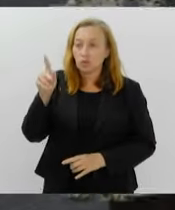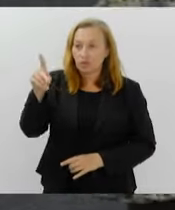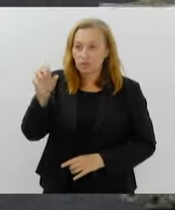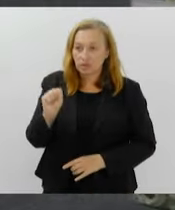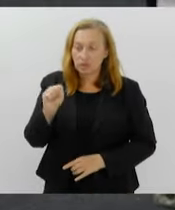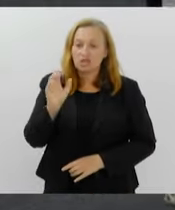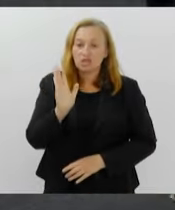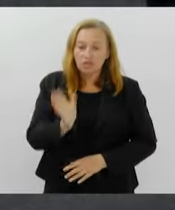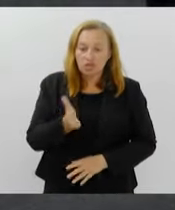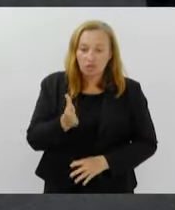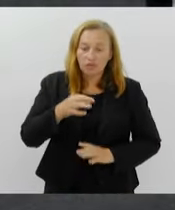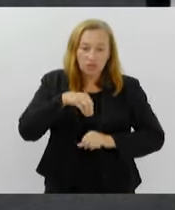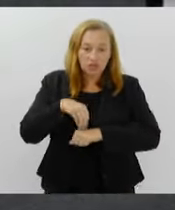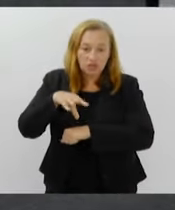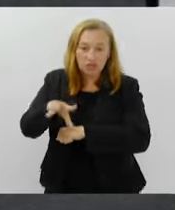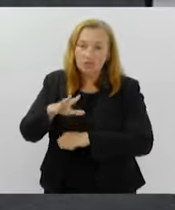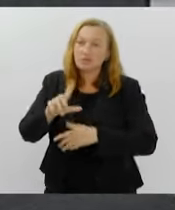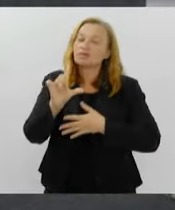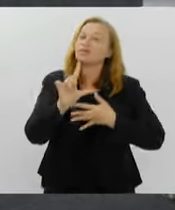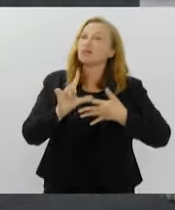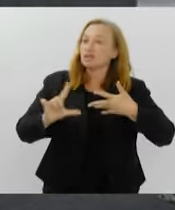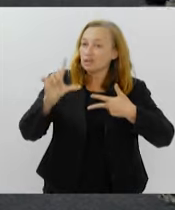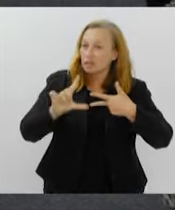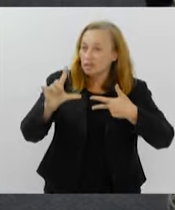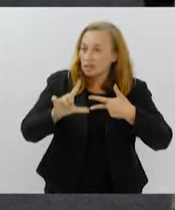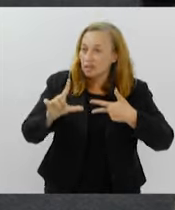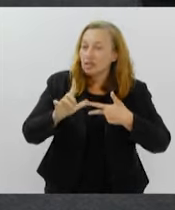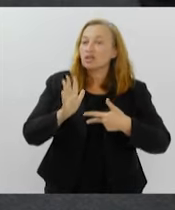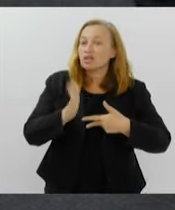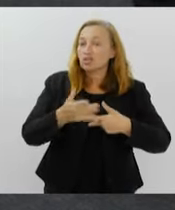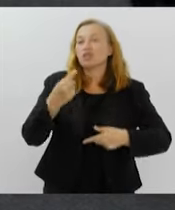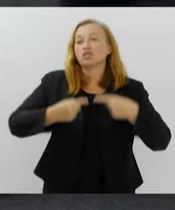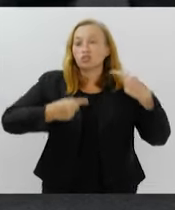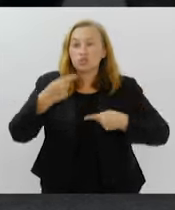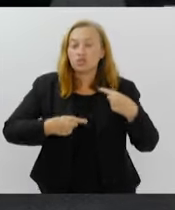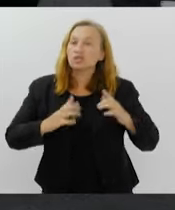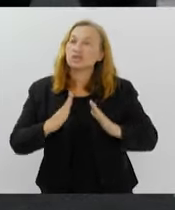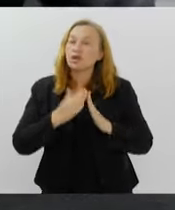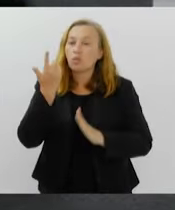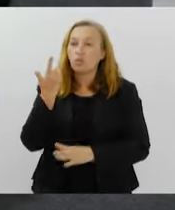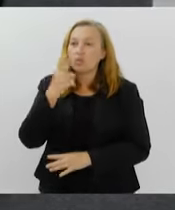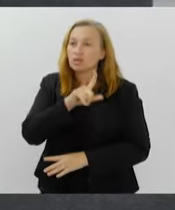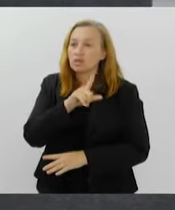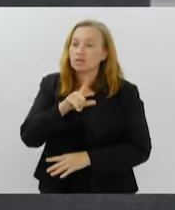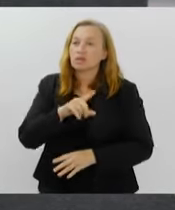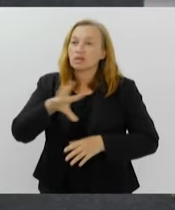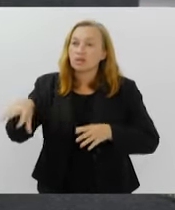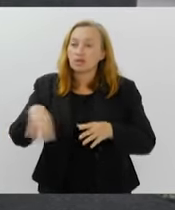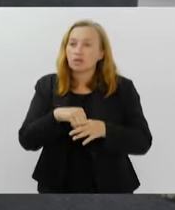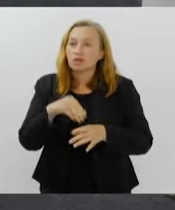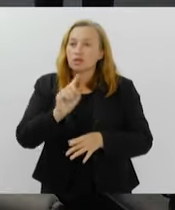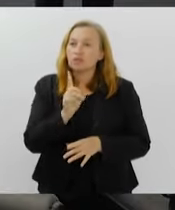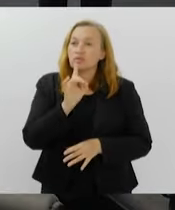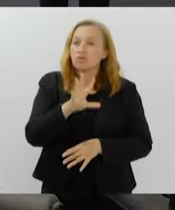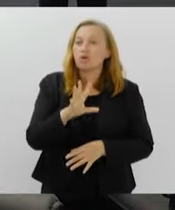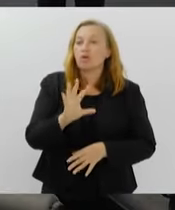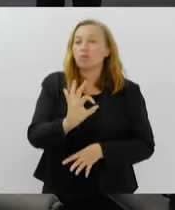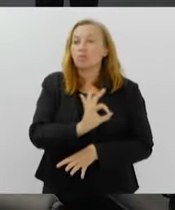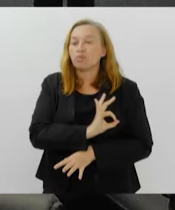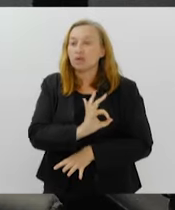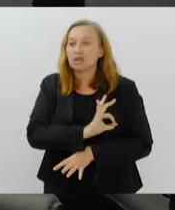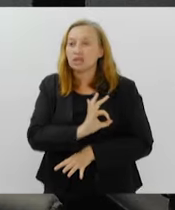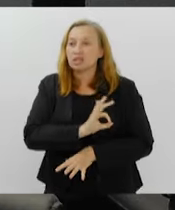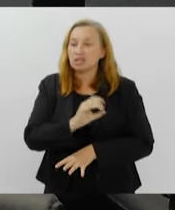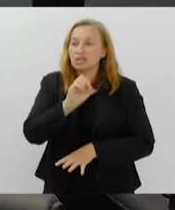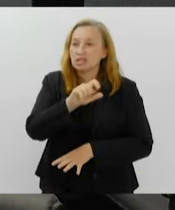já que já foi uma indicação Legislativa já foi discutido nessa casa e que a gente consiga trazer não só a polícia civil mas